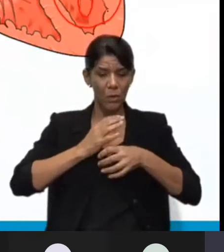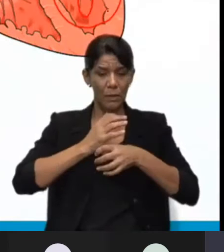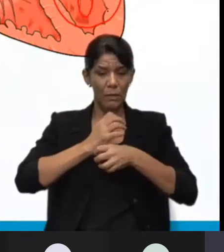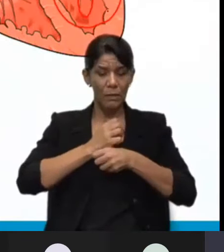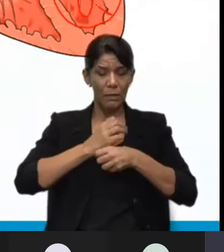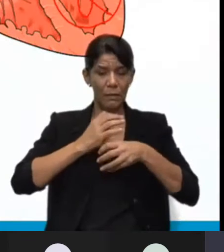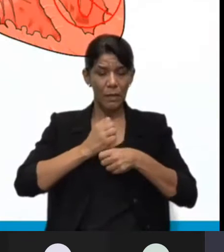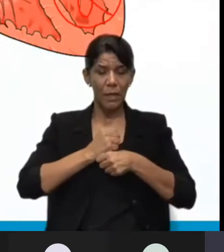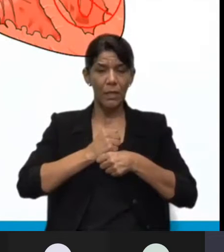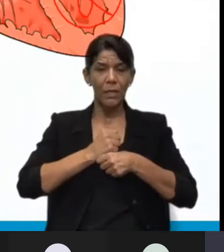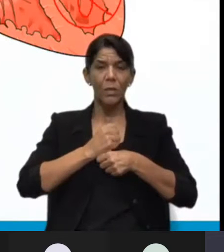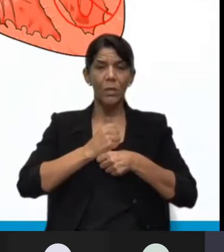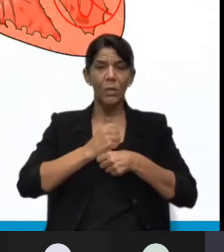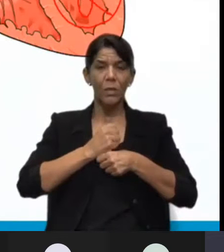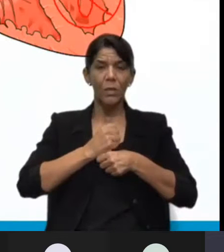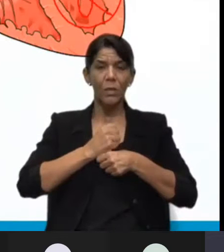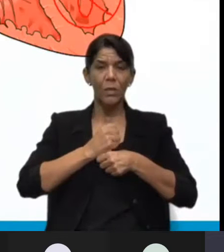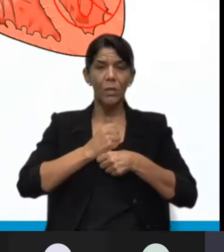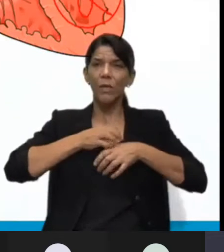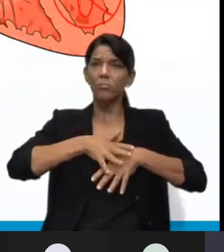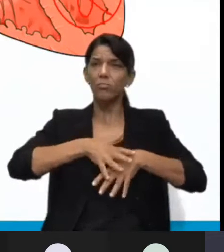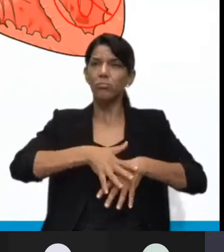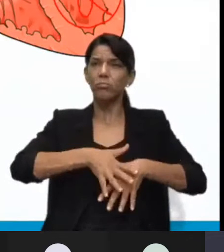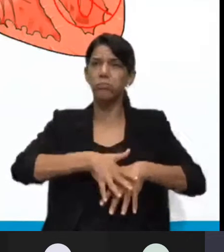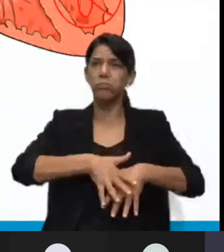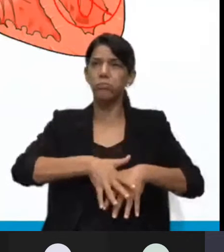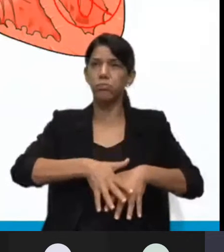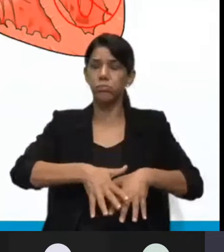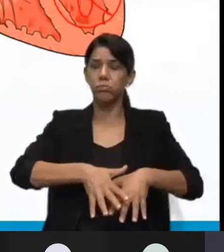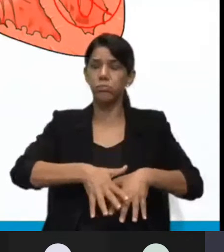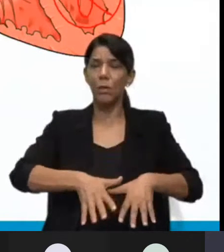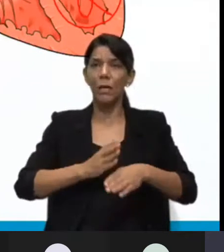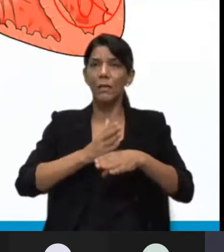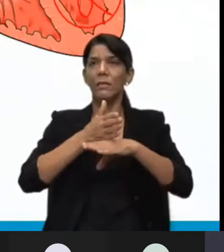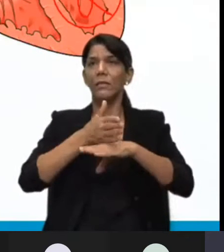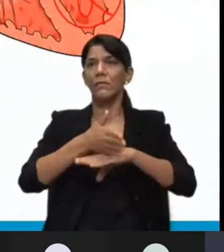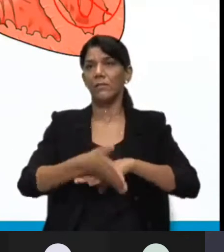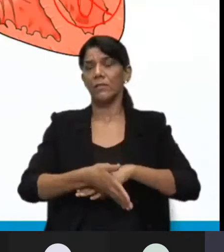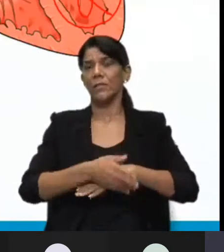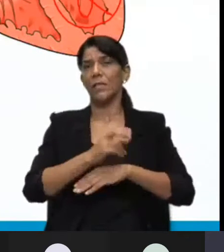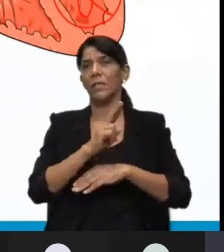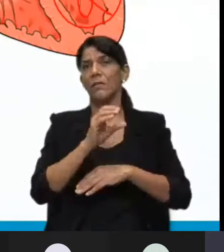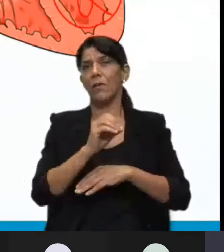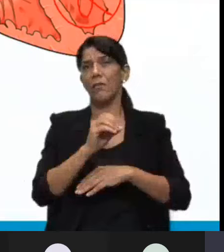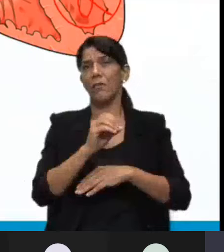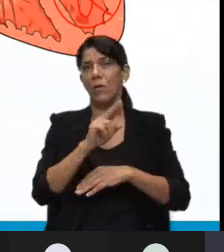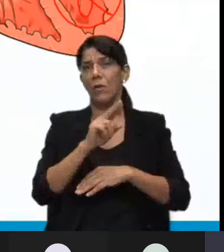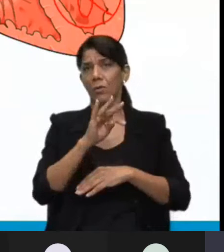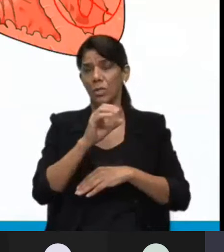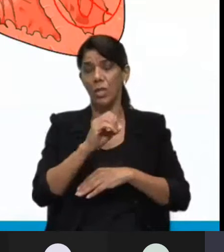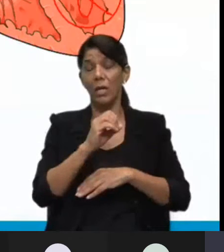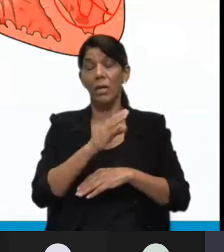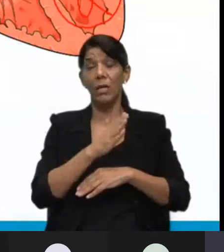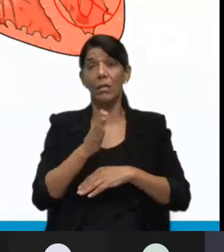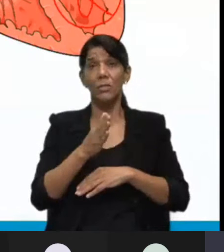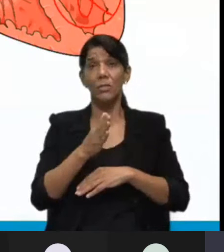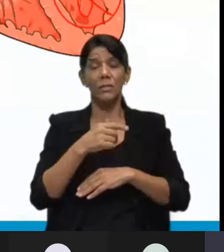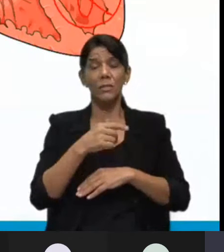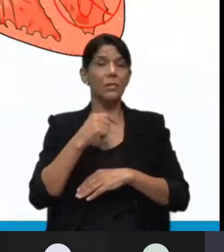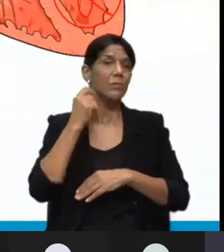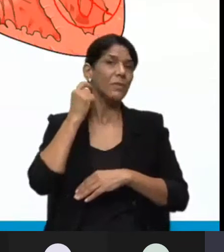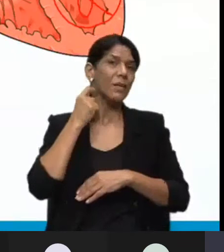ventrículo esquerdo, esse sangue vai ser ejetado aqui, ó, através da minha válvula aórtica em direção à